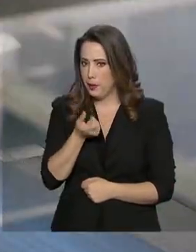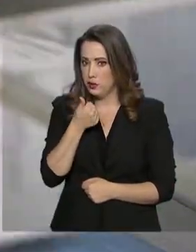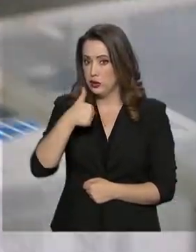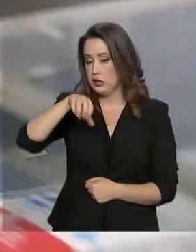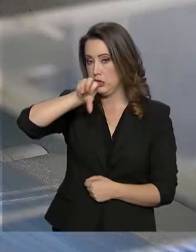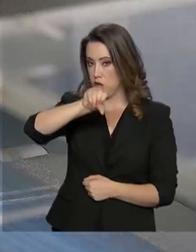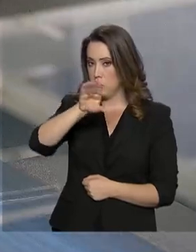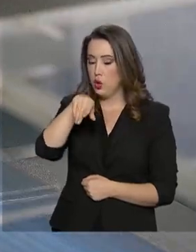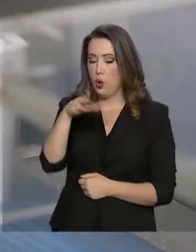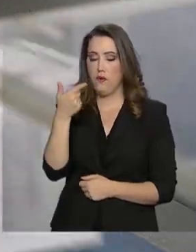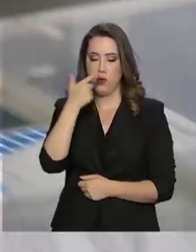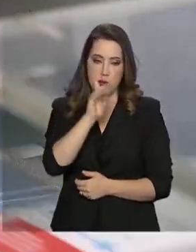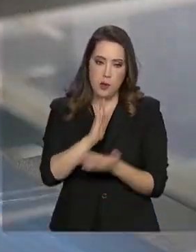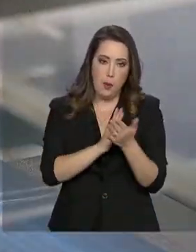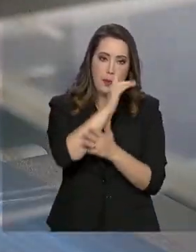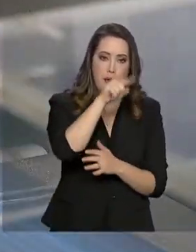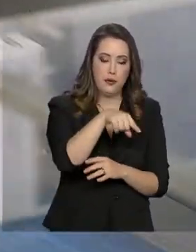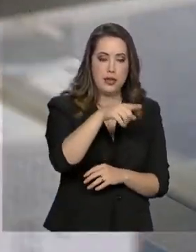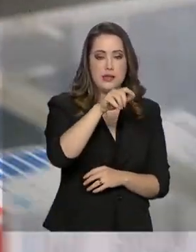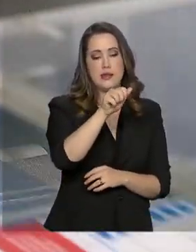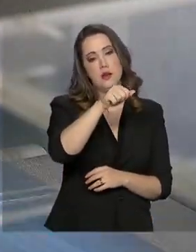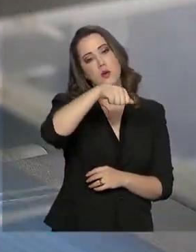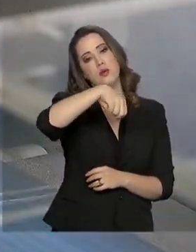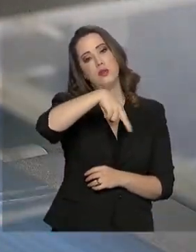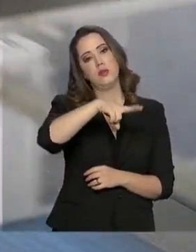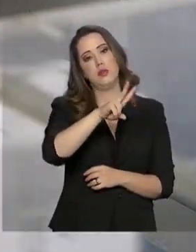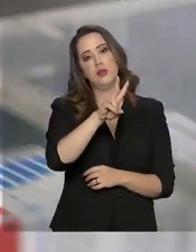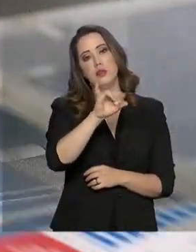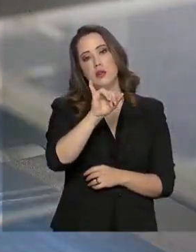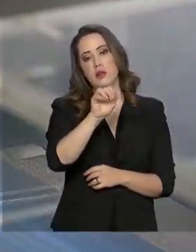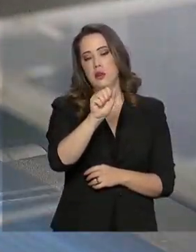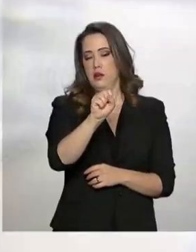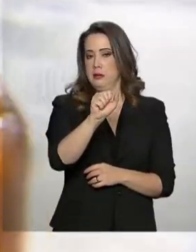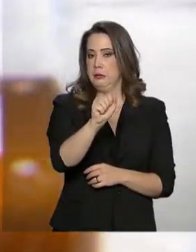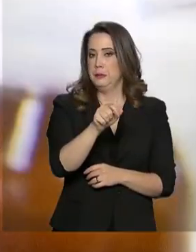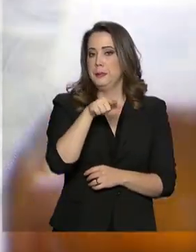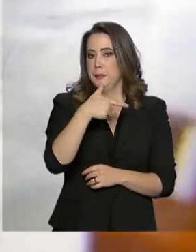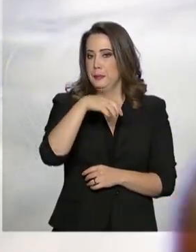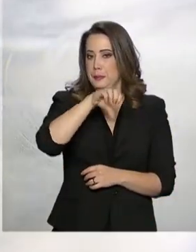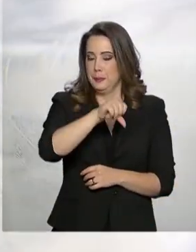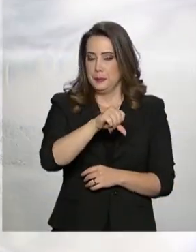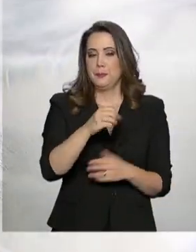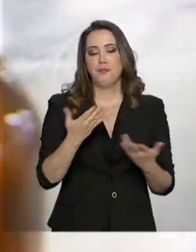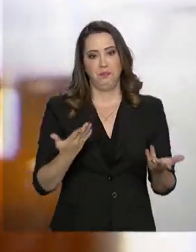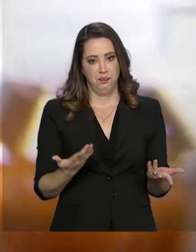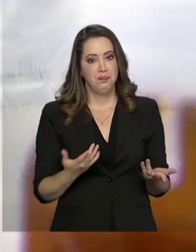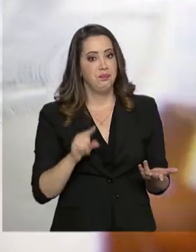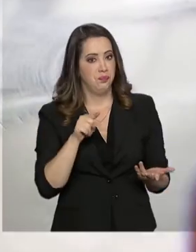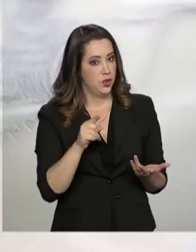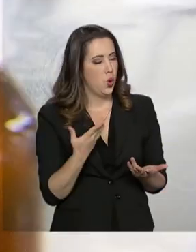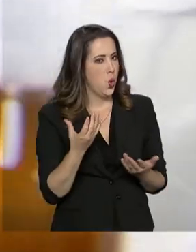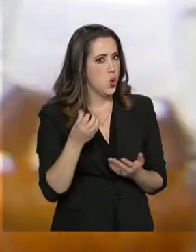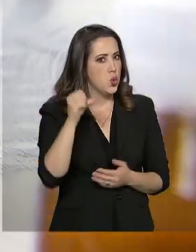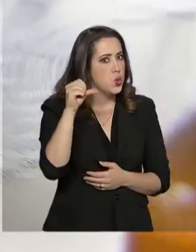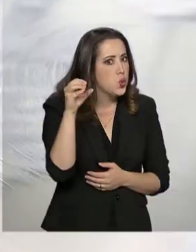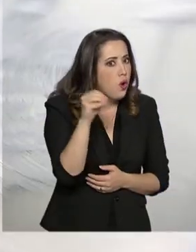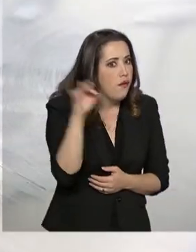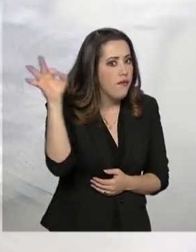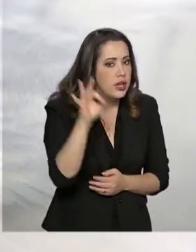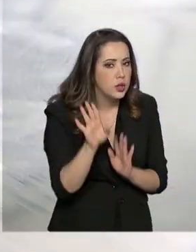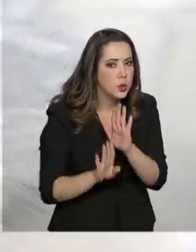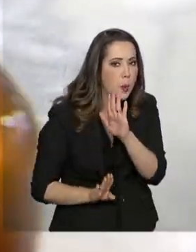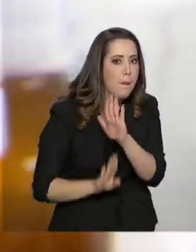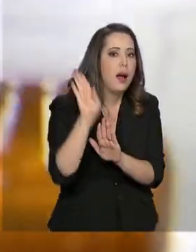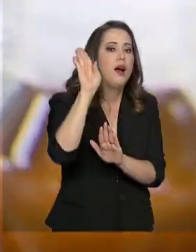aprovados em 2019 pela Anvisa. 90% a mais que a quantidade de registros de remédios para